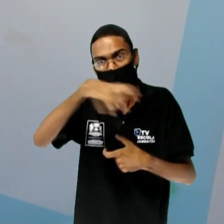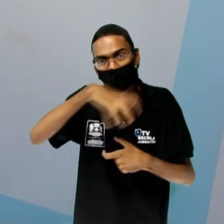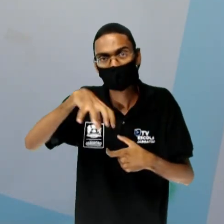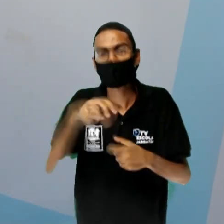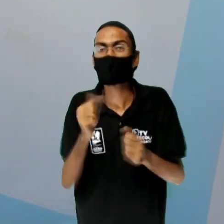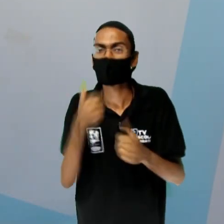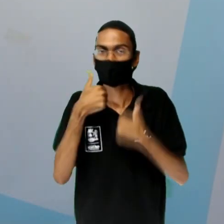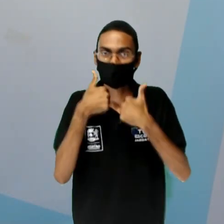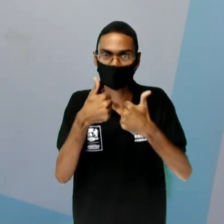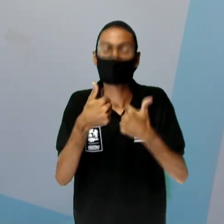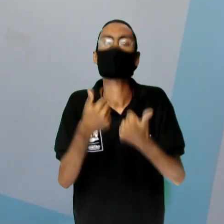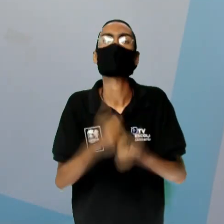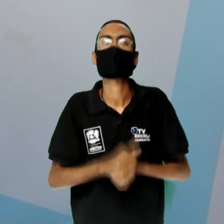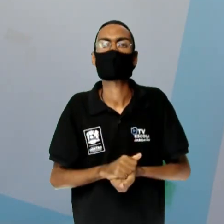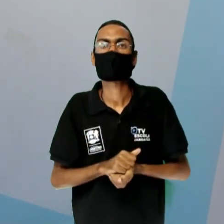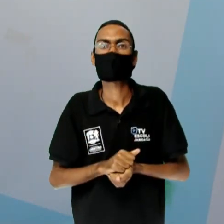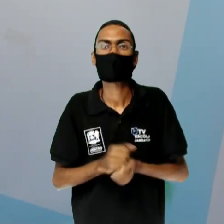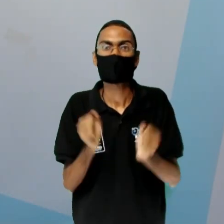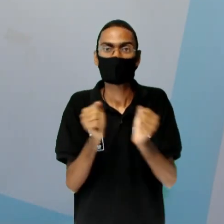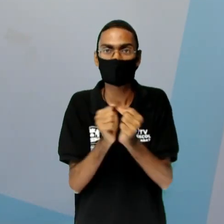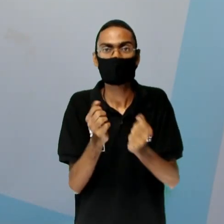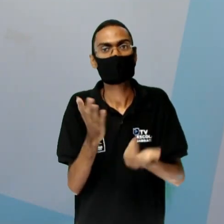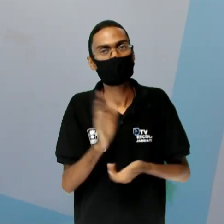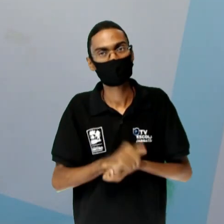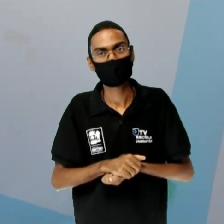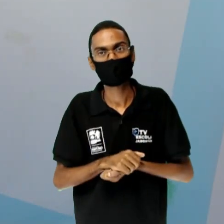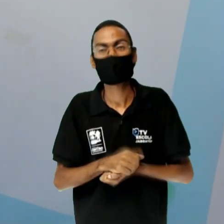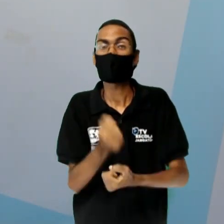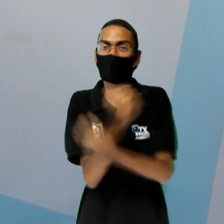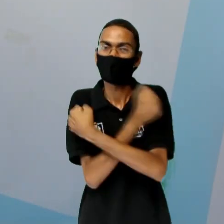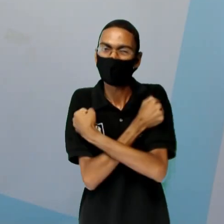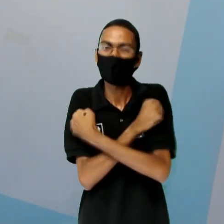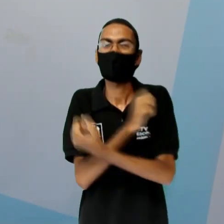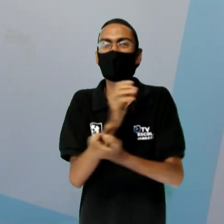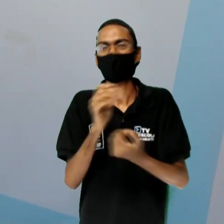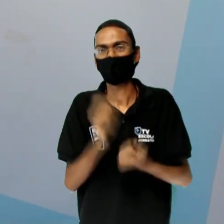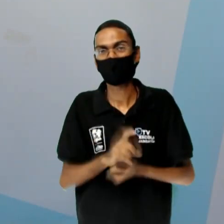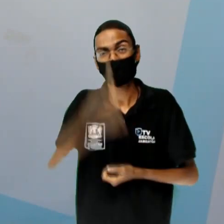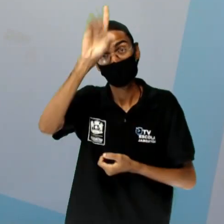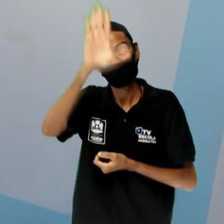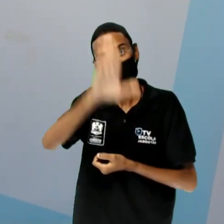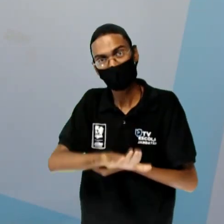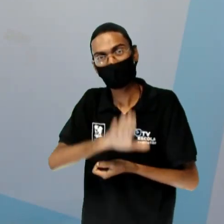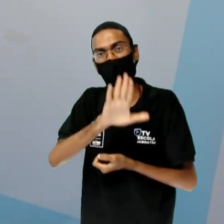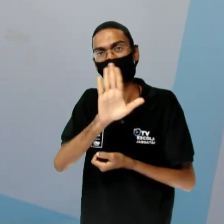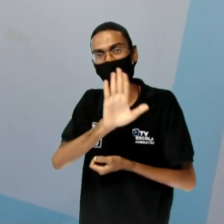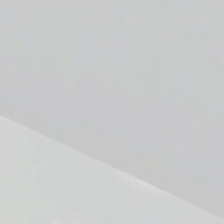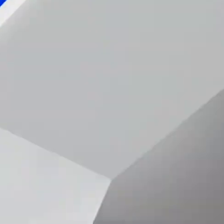Foi muito bom estar aqui com vocês. Tá massa? Um grande abraço. Que Deus abençoe.